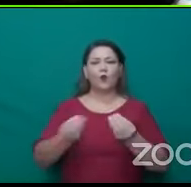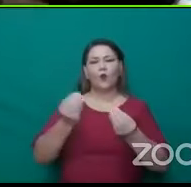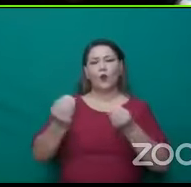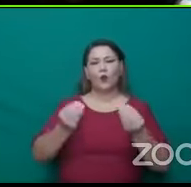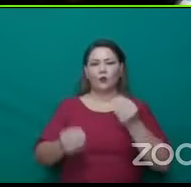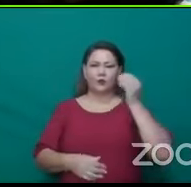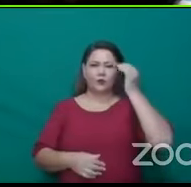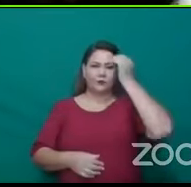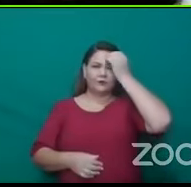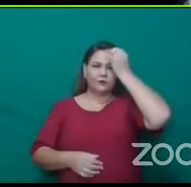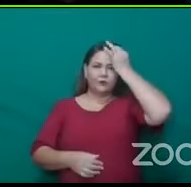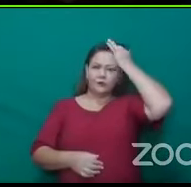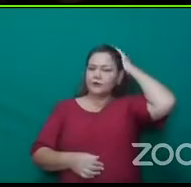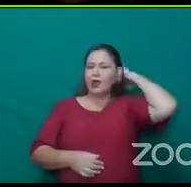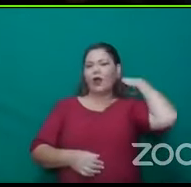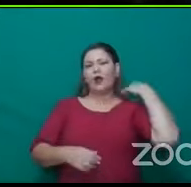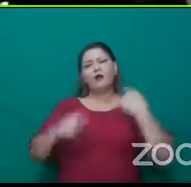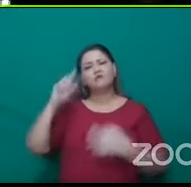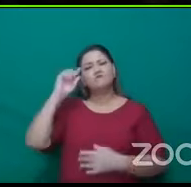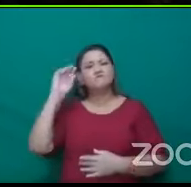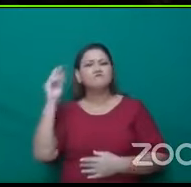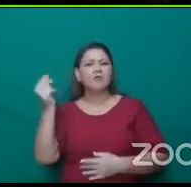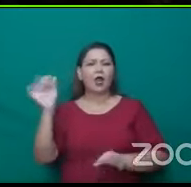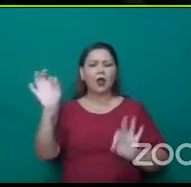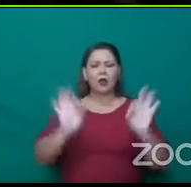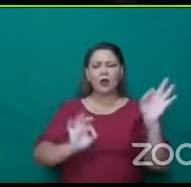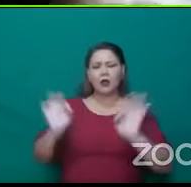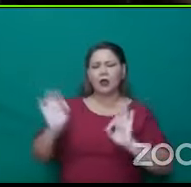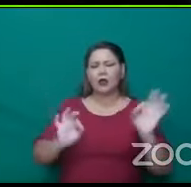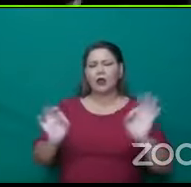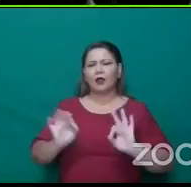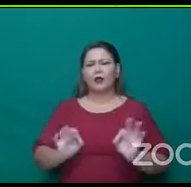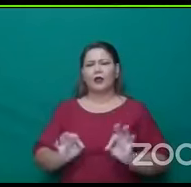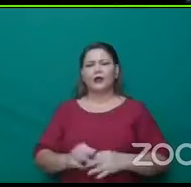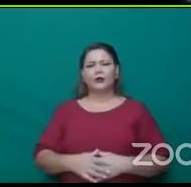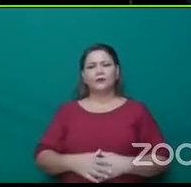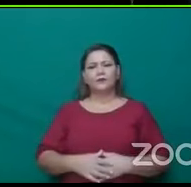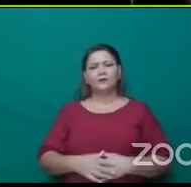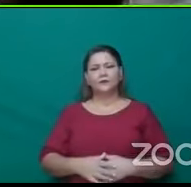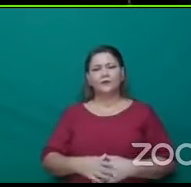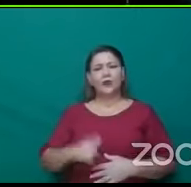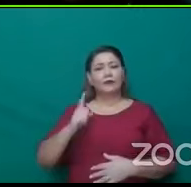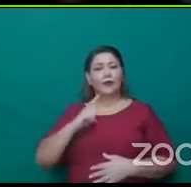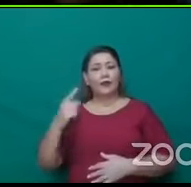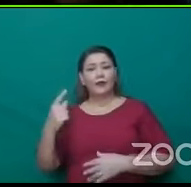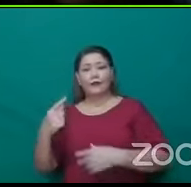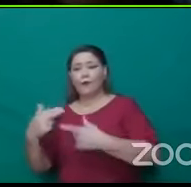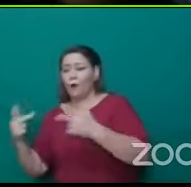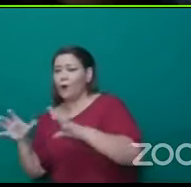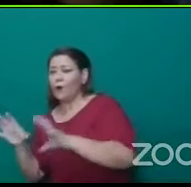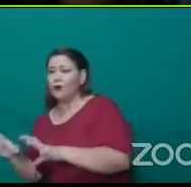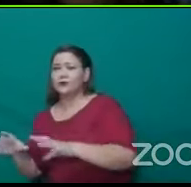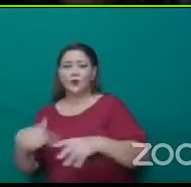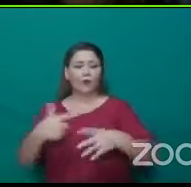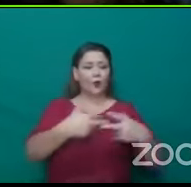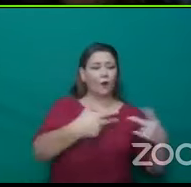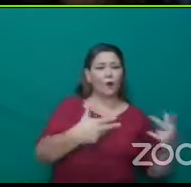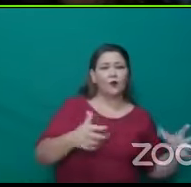figurino eu fui bolando, né, cara? E eu fui, tem fulano, tem isso, ciclano, tem aquilo, né? Fui montando, assim...